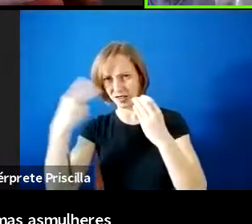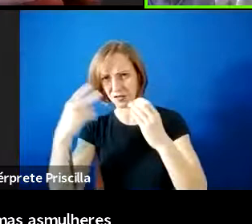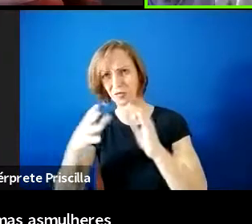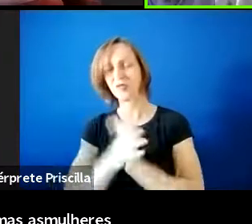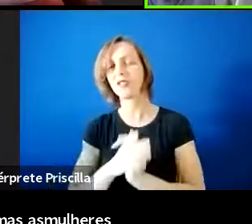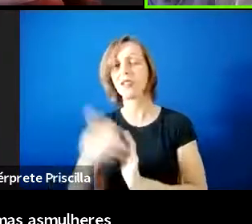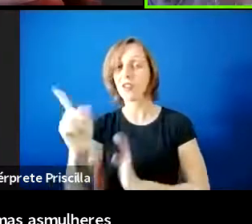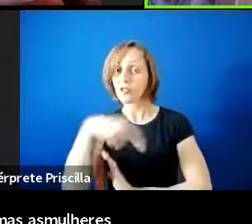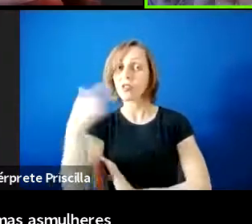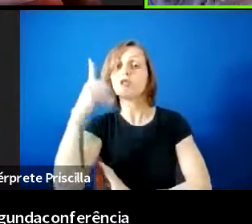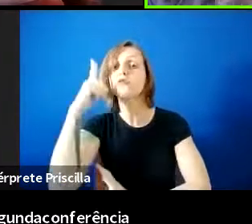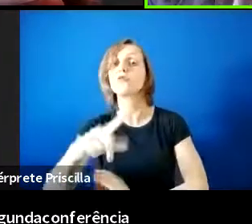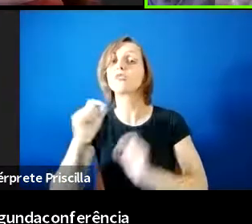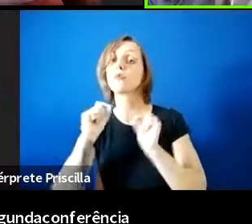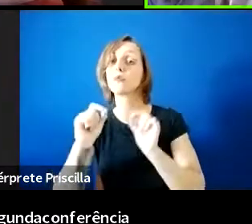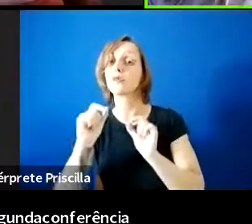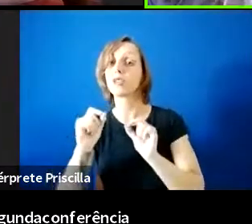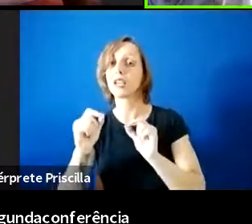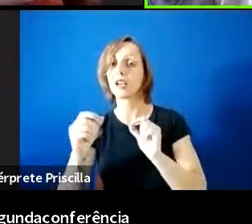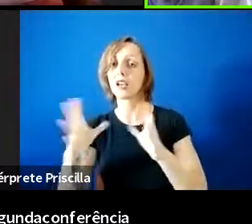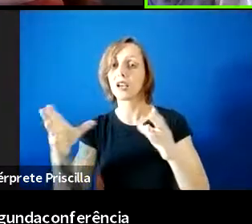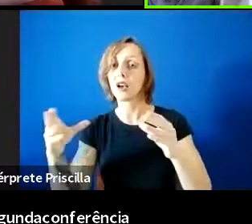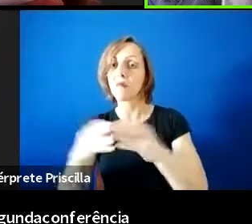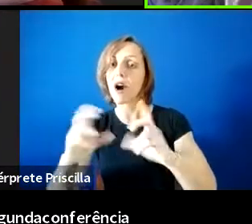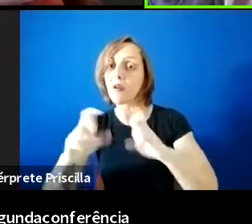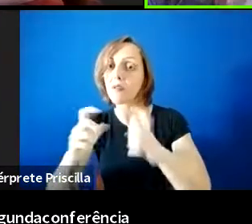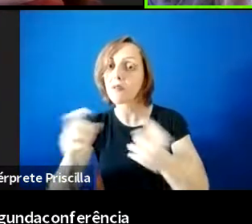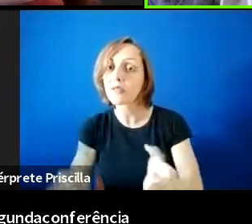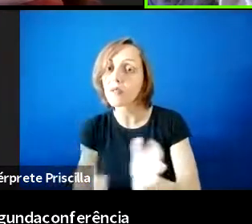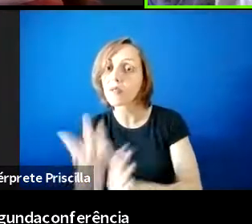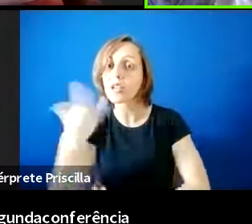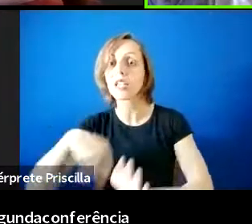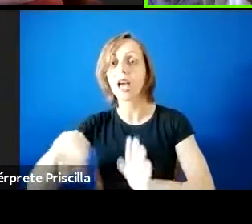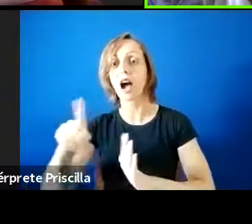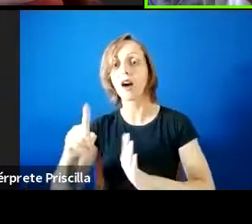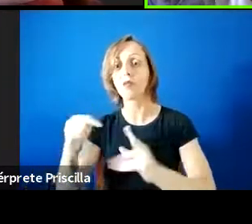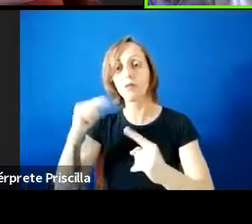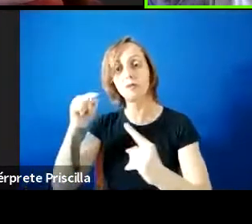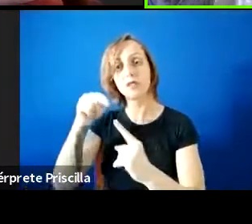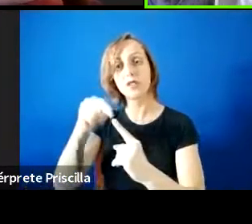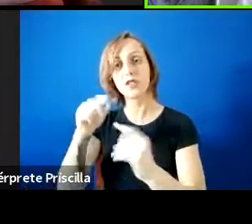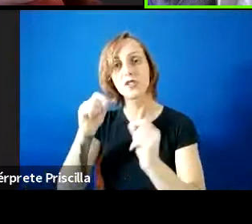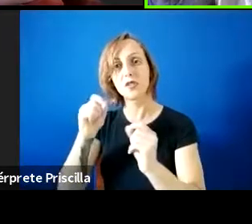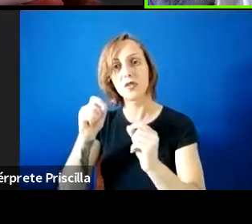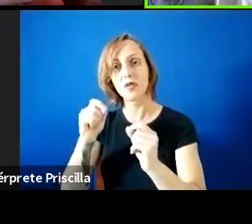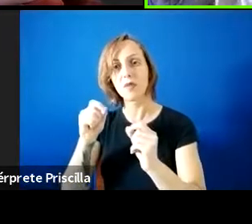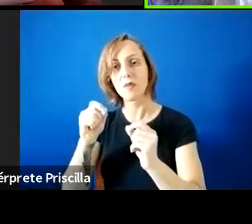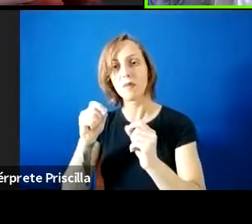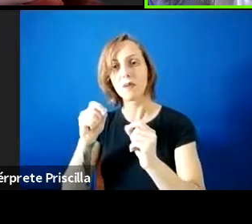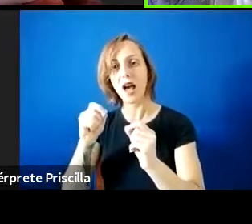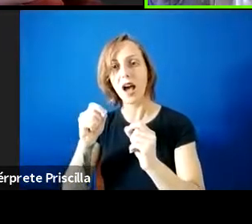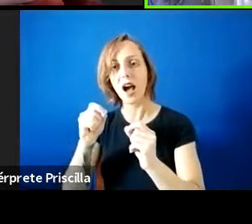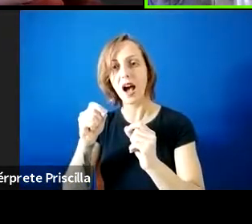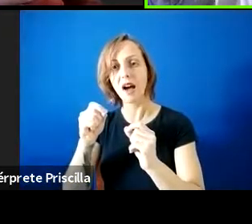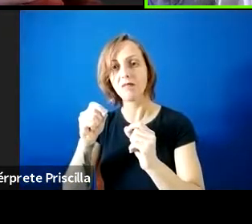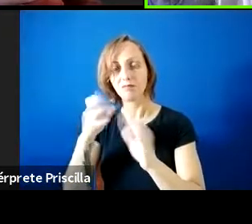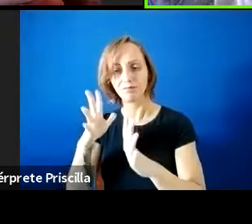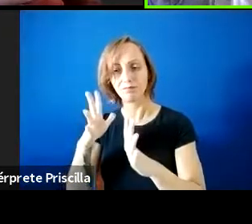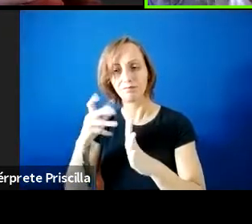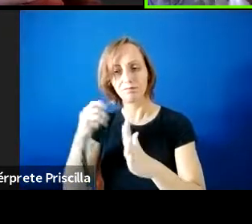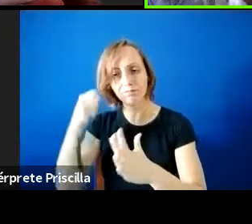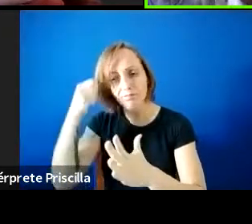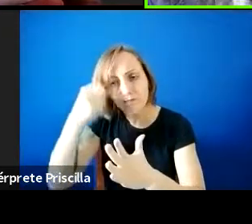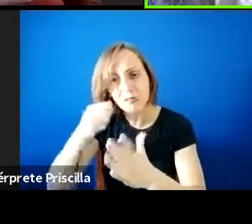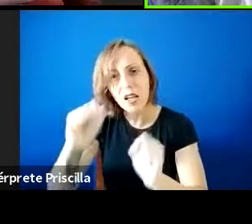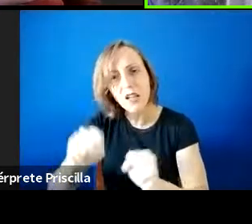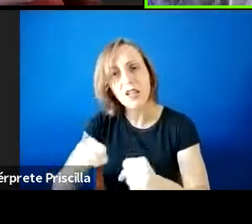uma comissão que dá uma legitimidade para enfrentar todo esse debate aí que a Leia também pontuou e